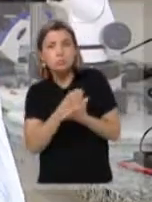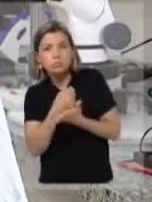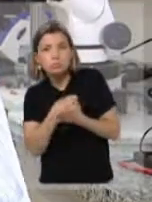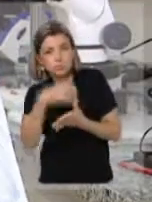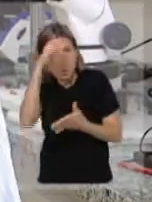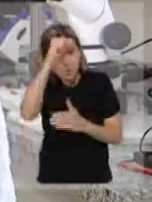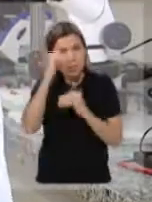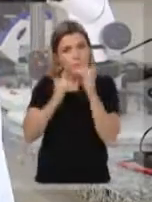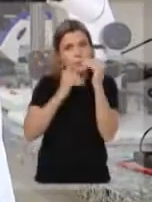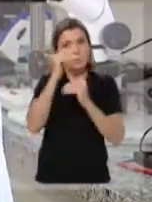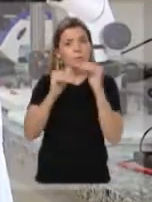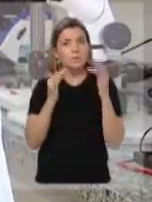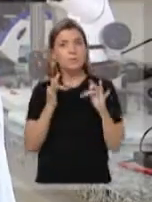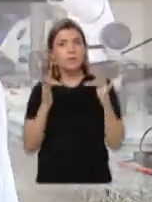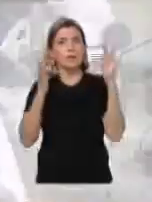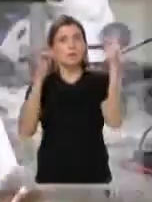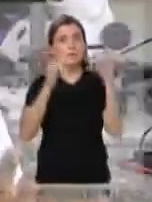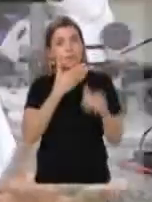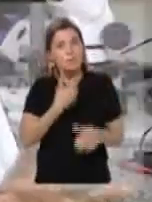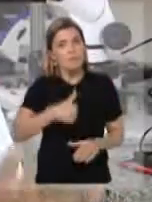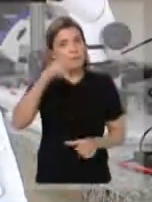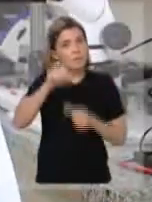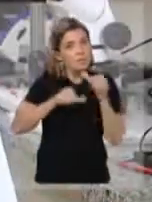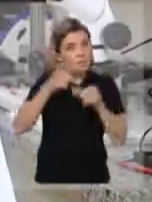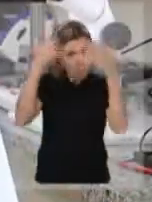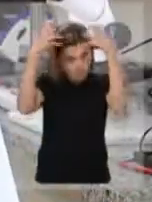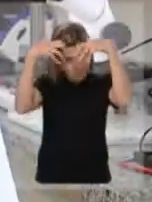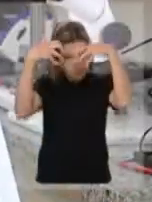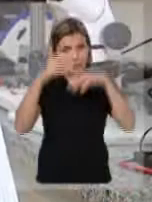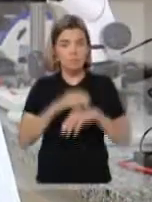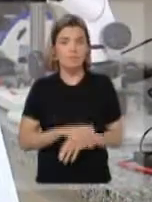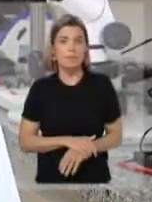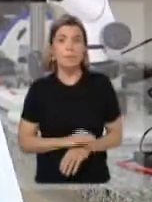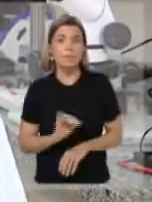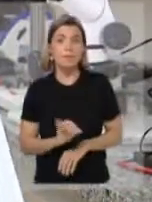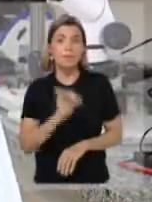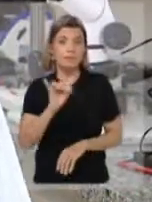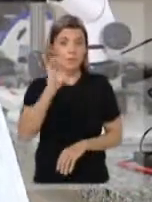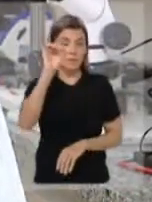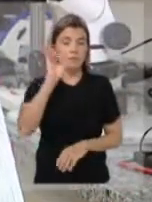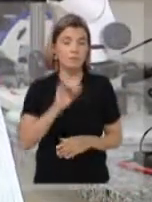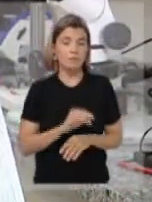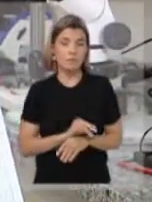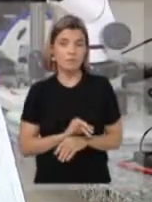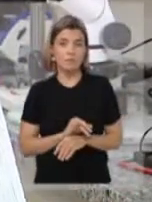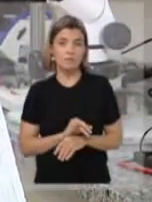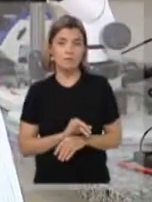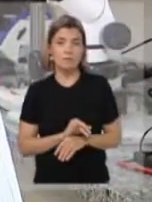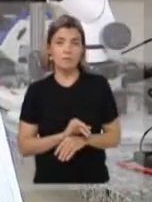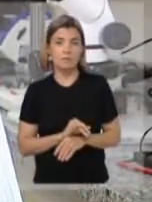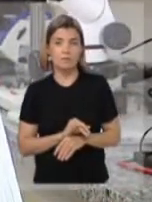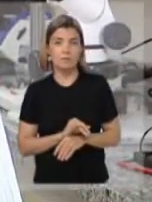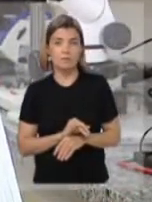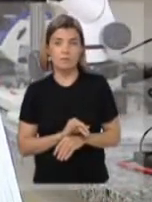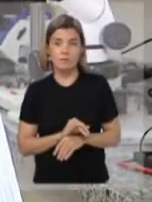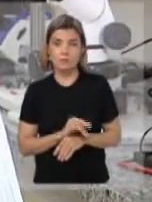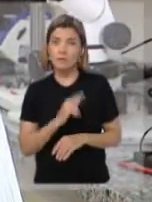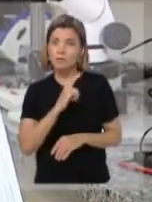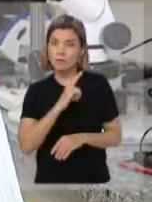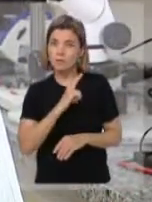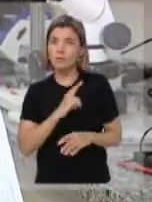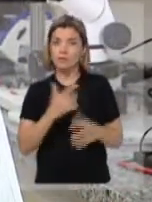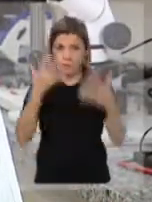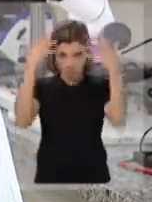e com os sistemas computacionais. Eu acho que é importante ressaltar dois aspectos distintos de